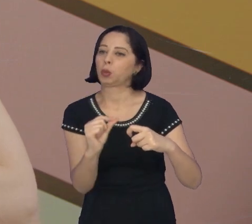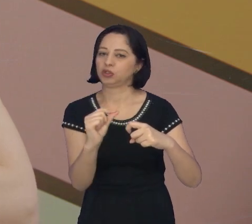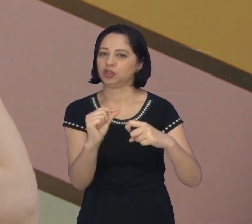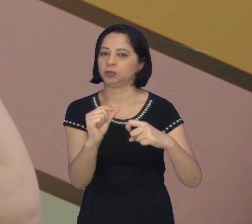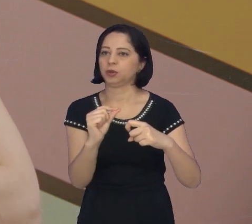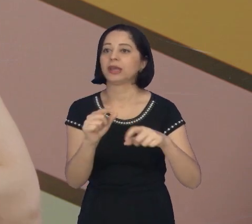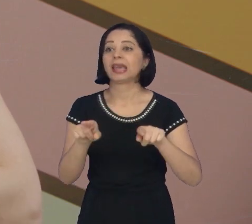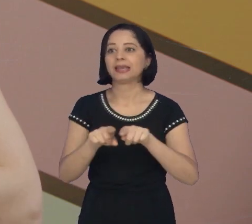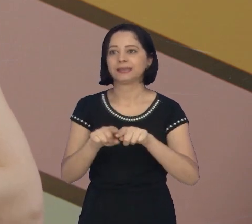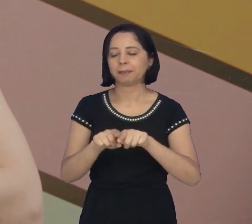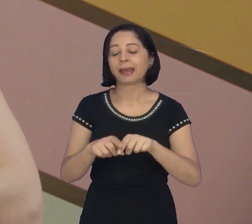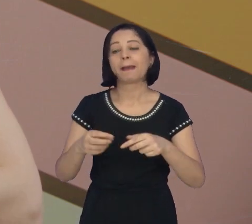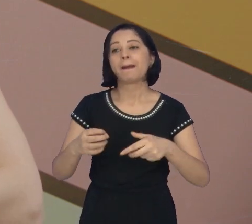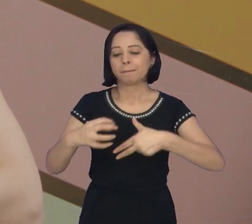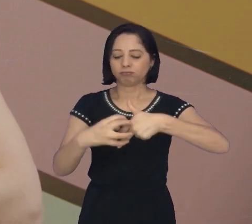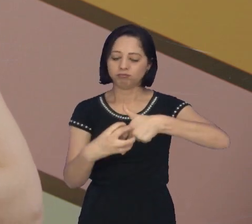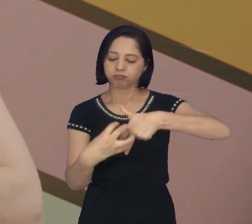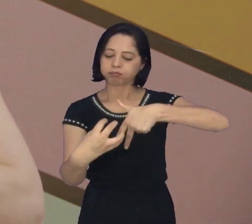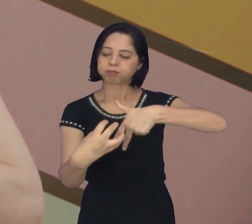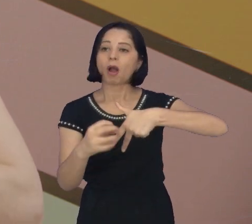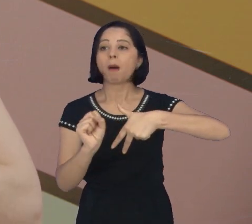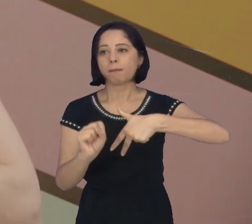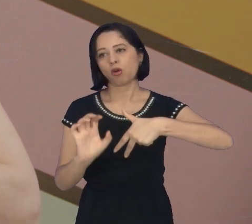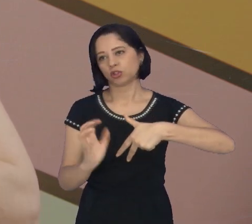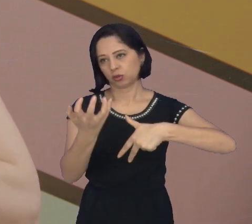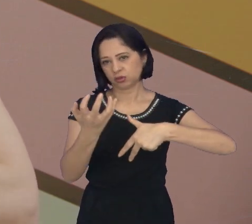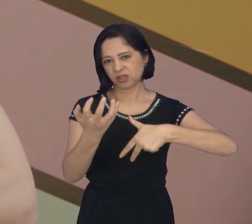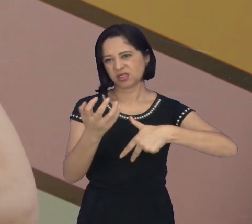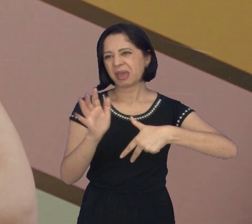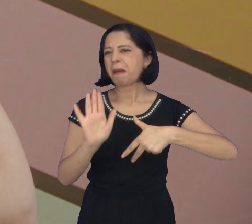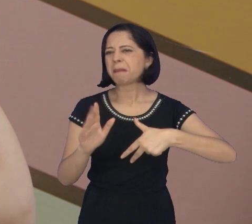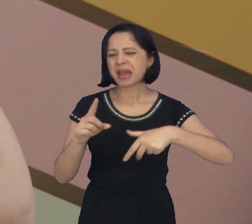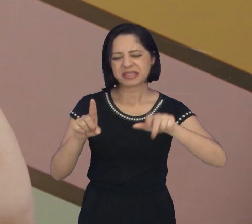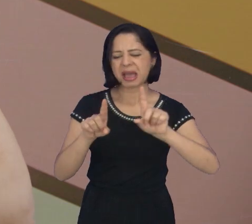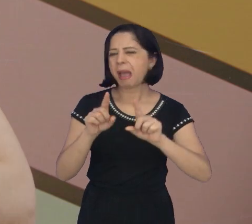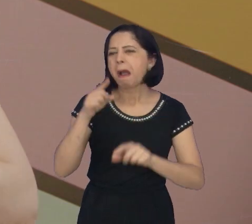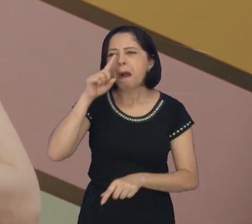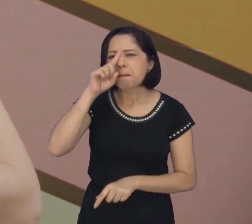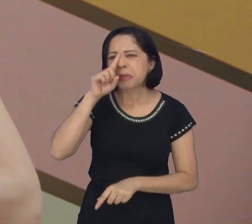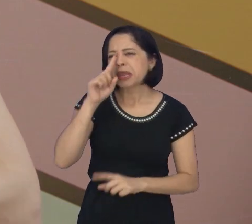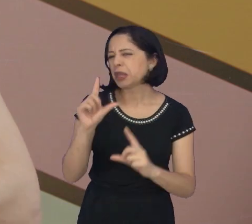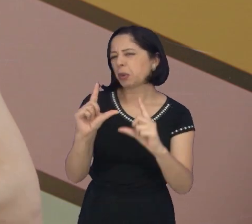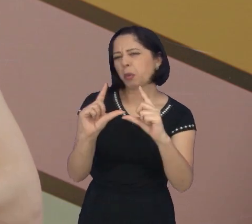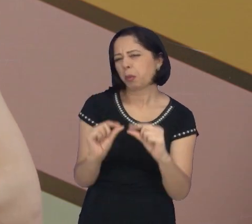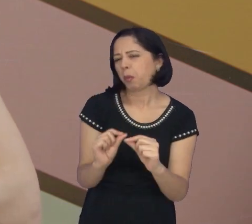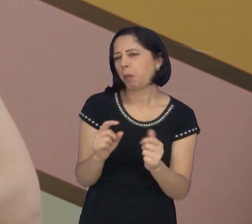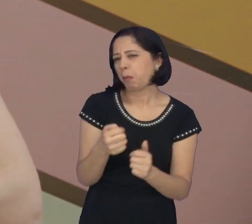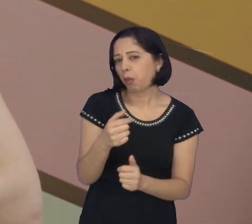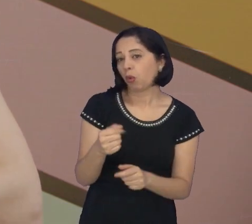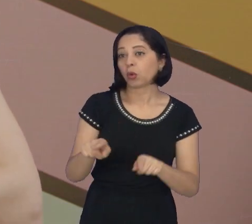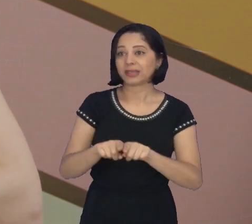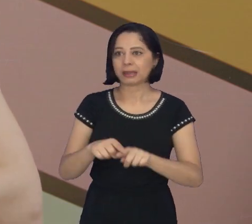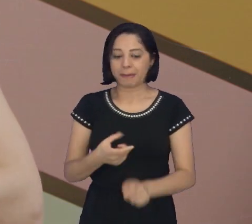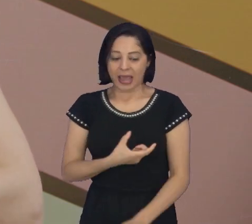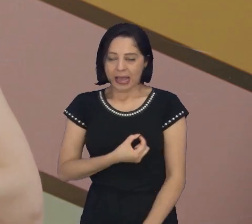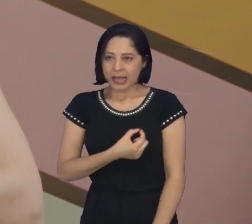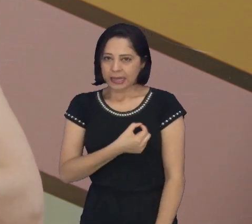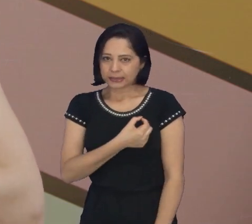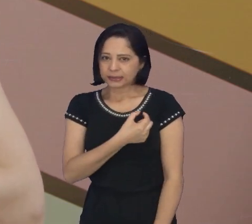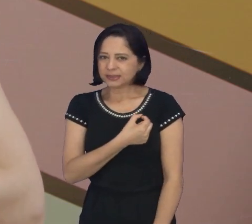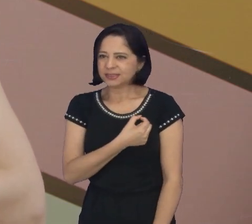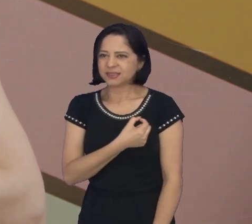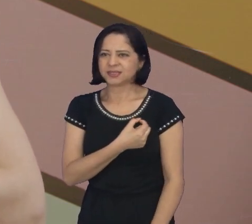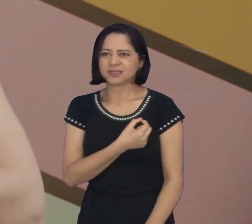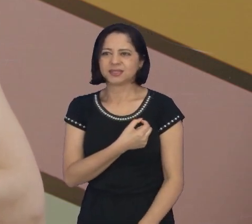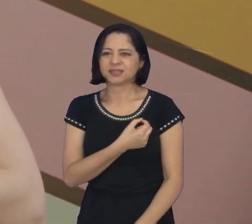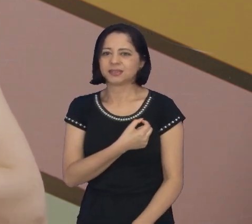de trombose, mas que é um aumento pequeno numa mulher saudável sem outros fatores de risco. E o risco de câncer de mama, ele é um